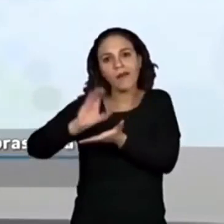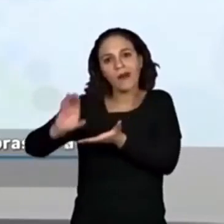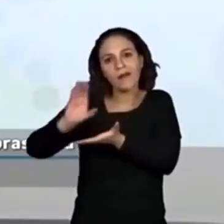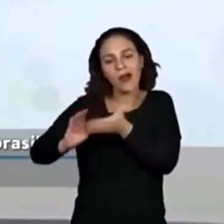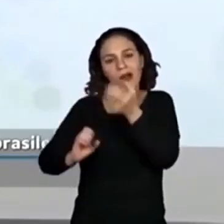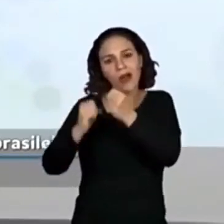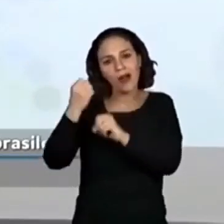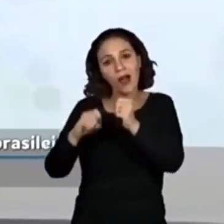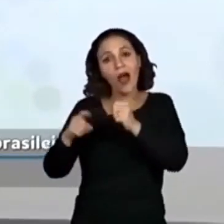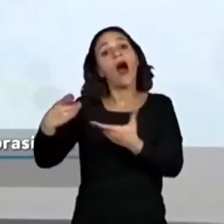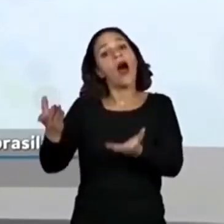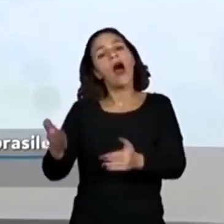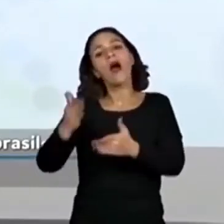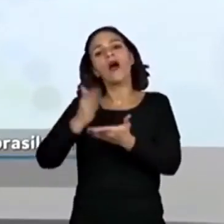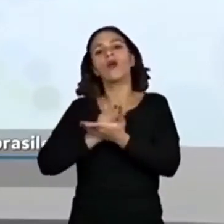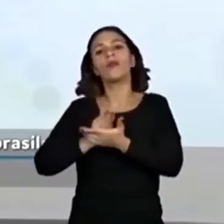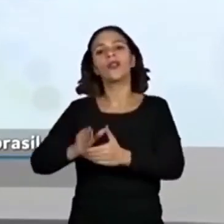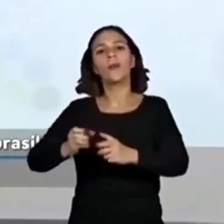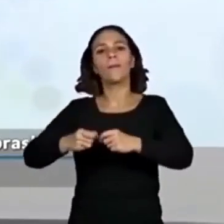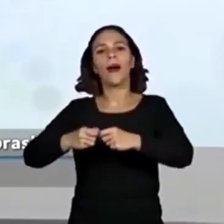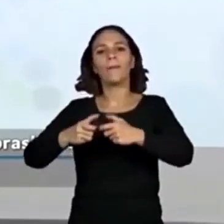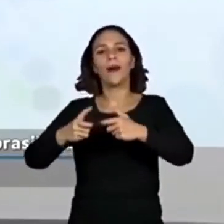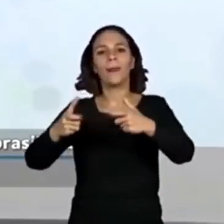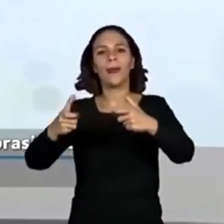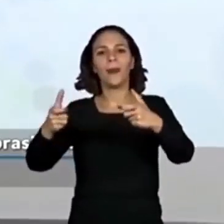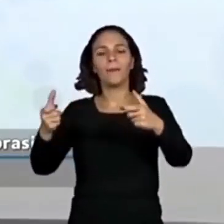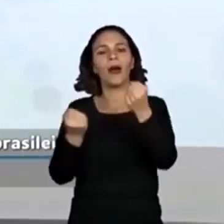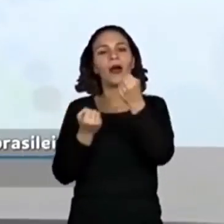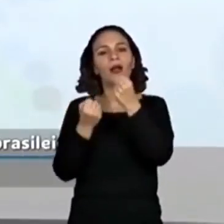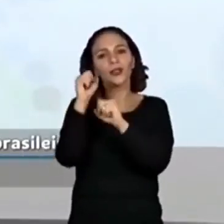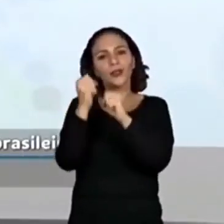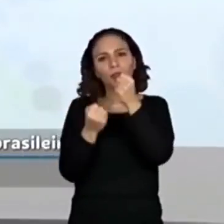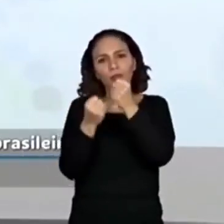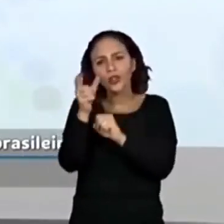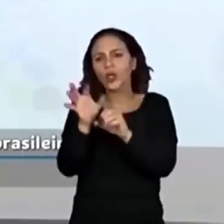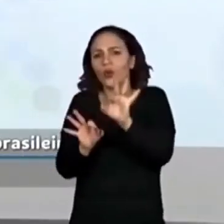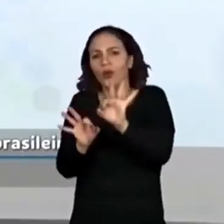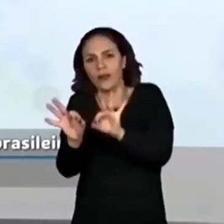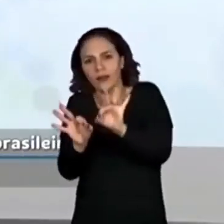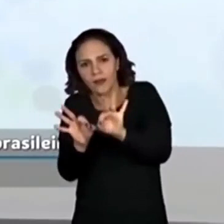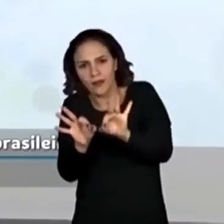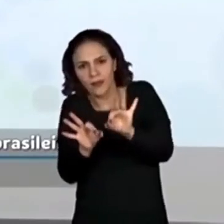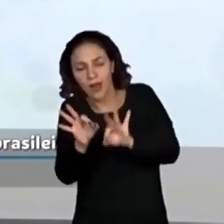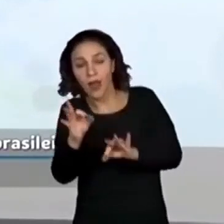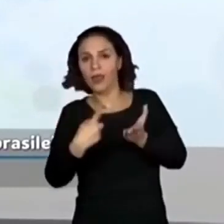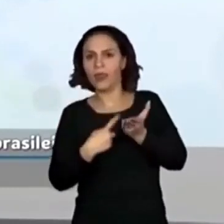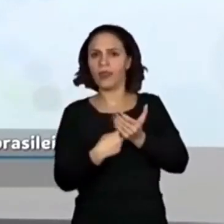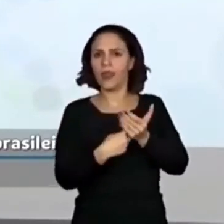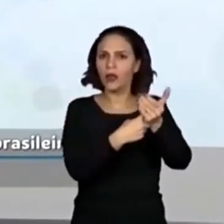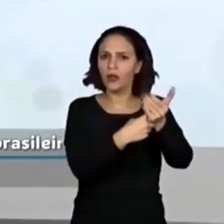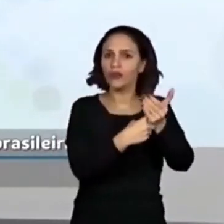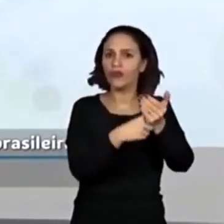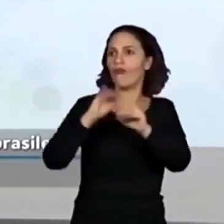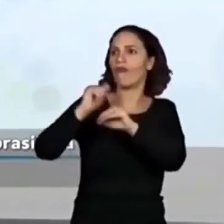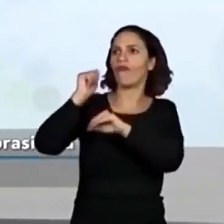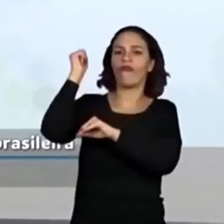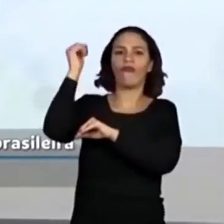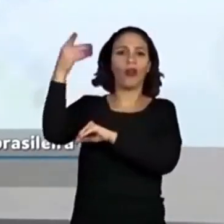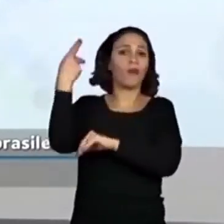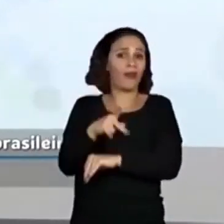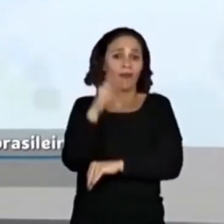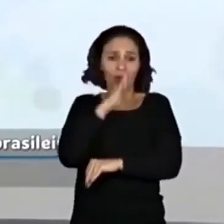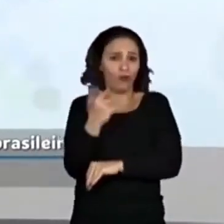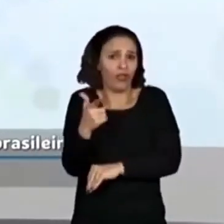jeito começam a surgir as primeiras indústrias mais organizadas, com tecnologia importada. Lógico, o Brasil não